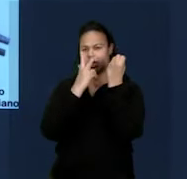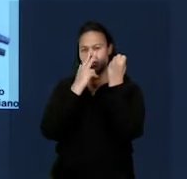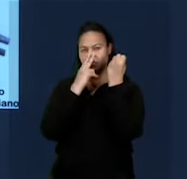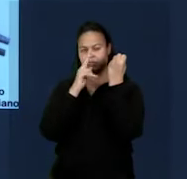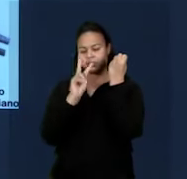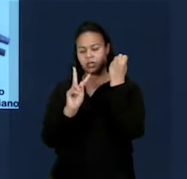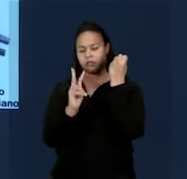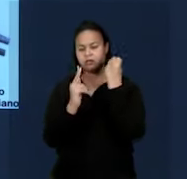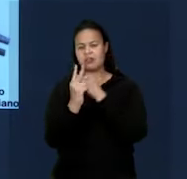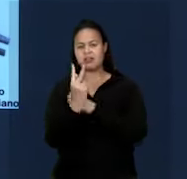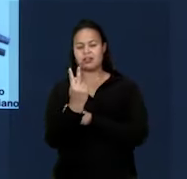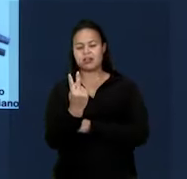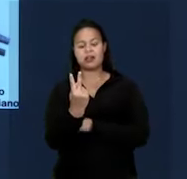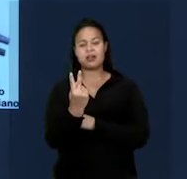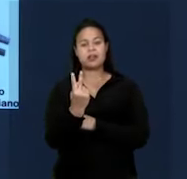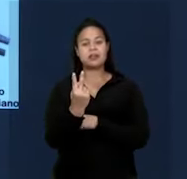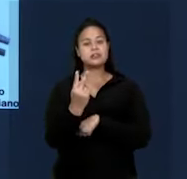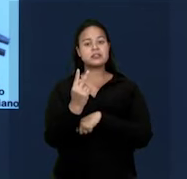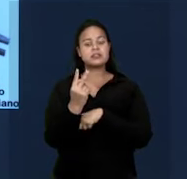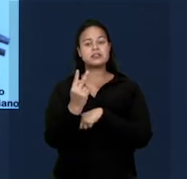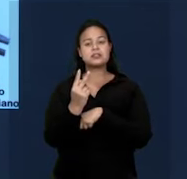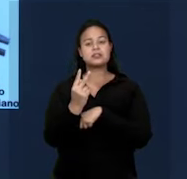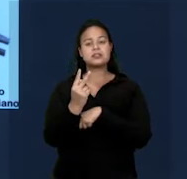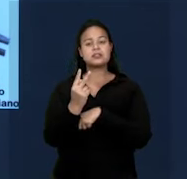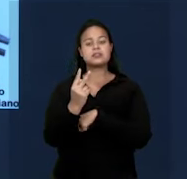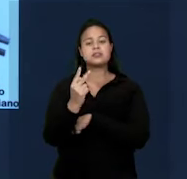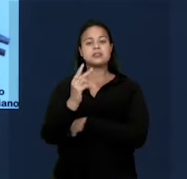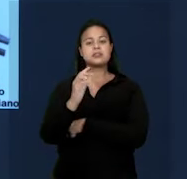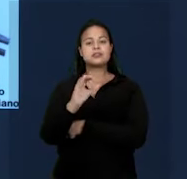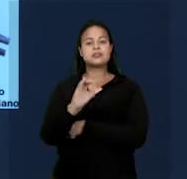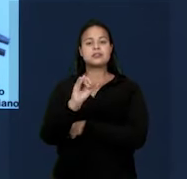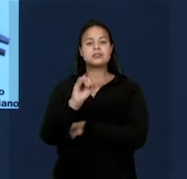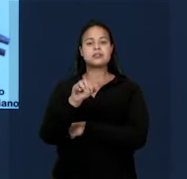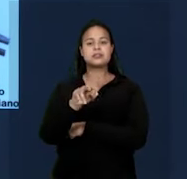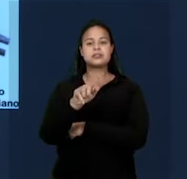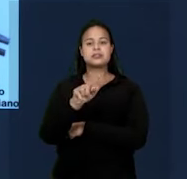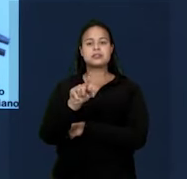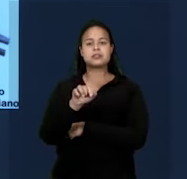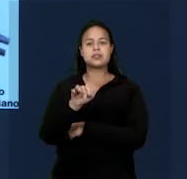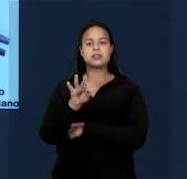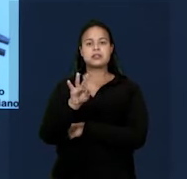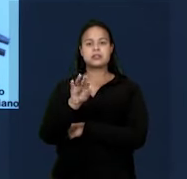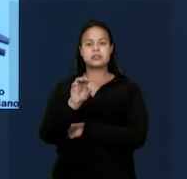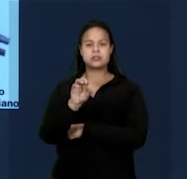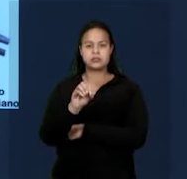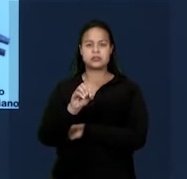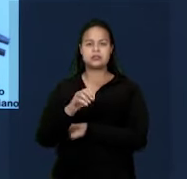falar que é a substância cinzenta, e a região